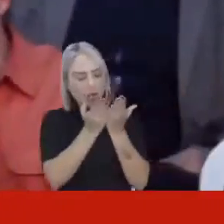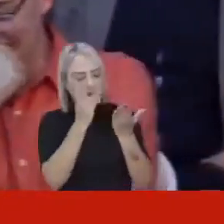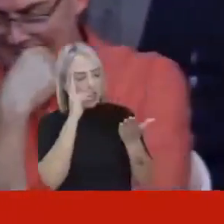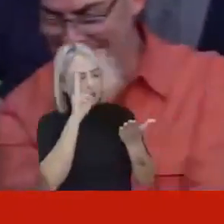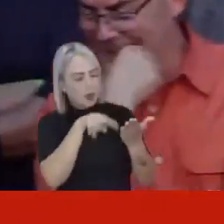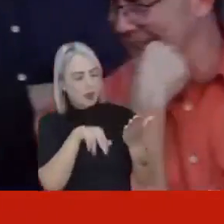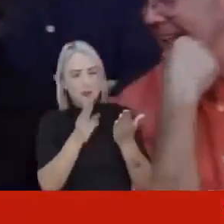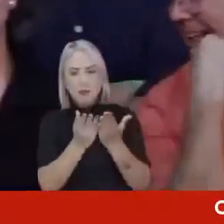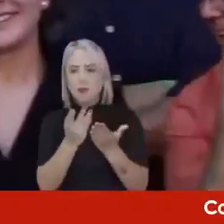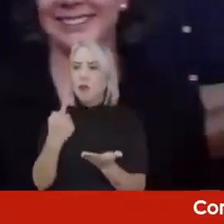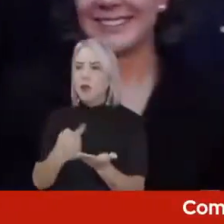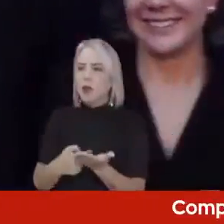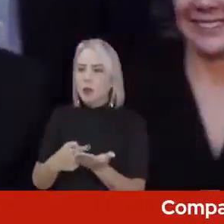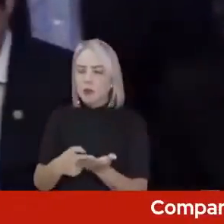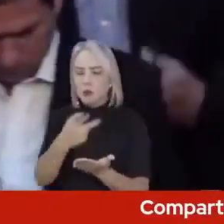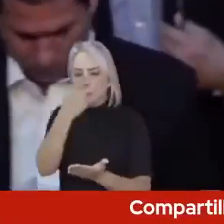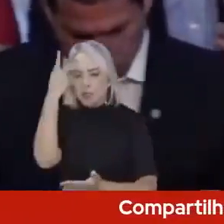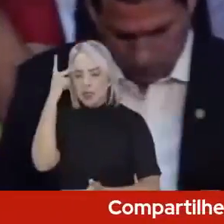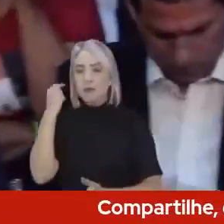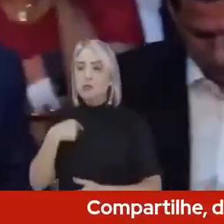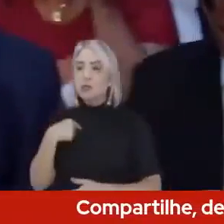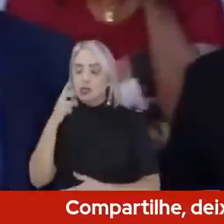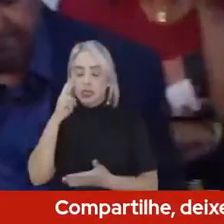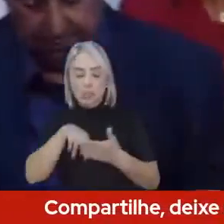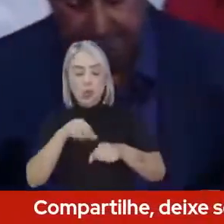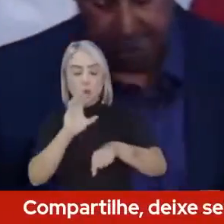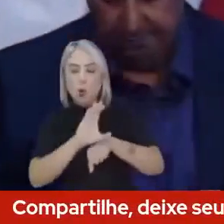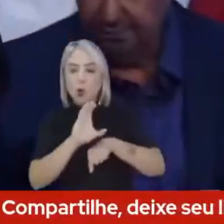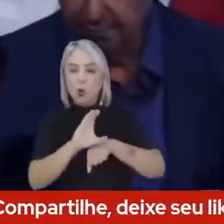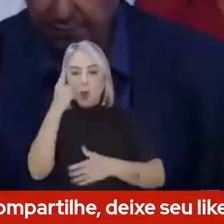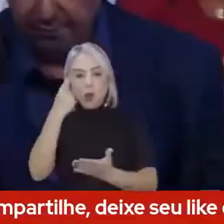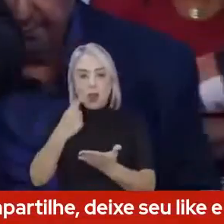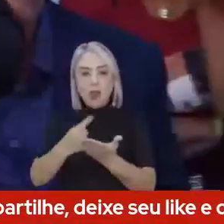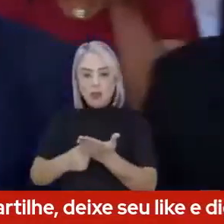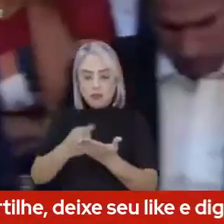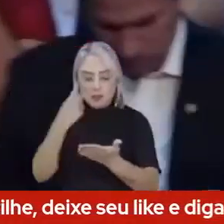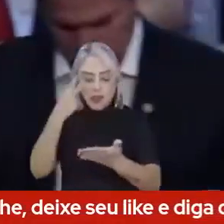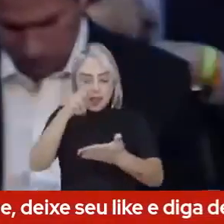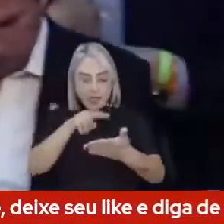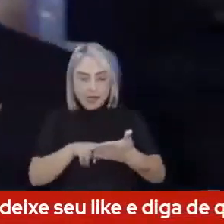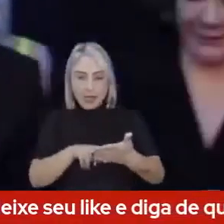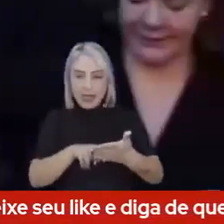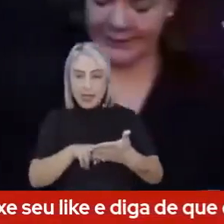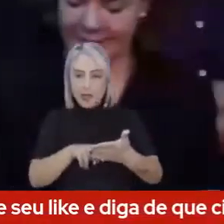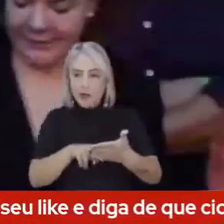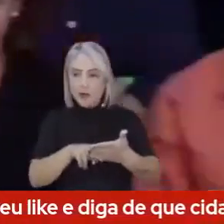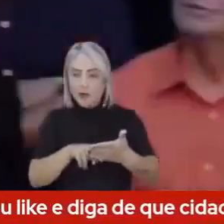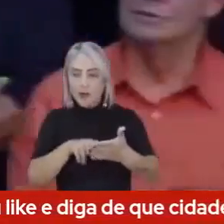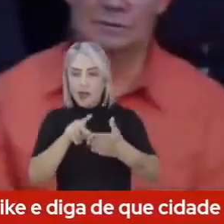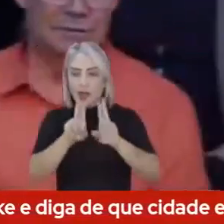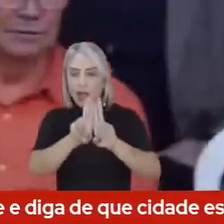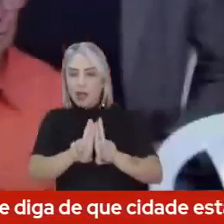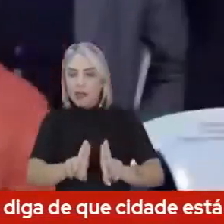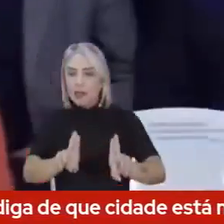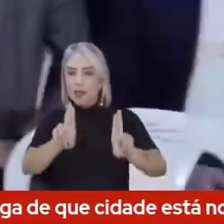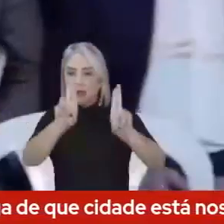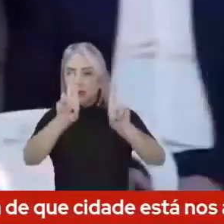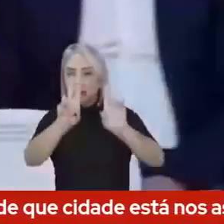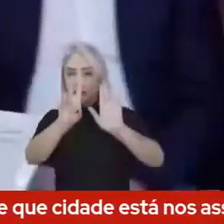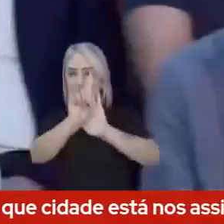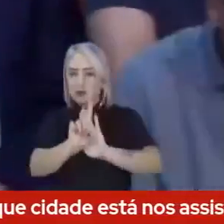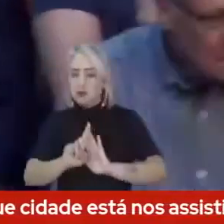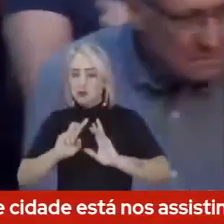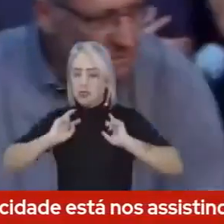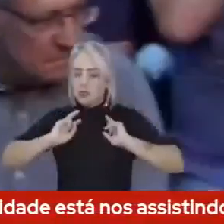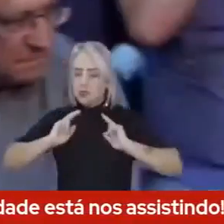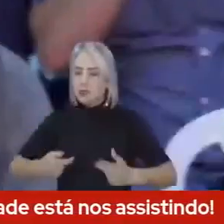de alguém que já leu a Constituição. Um compromisso de alguém que já leu a Declaração Universal dos Direitos Humanos.